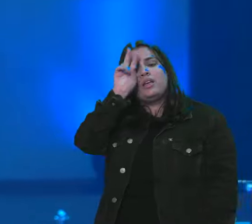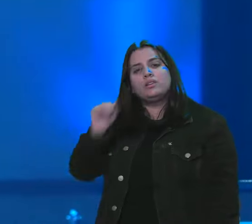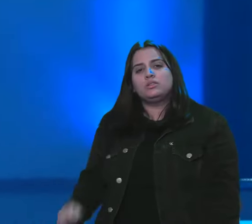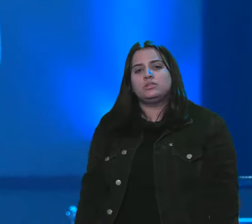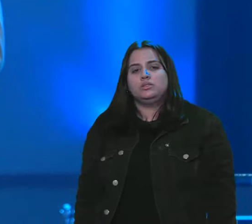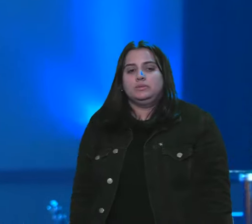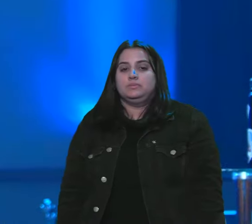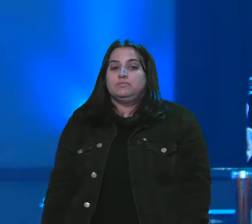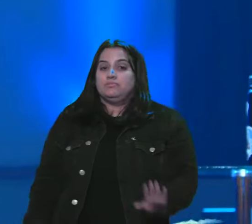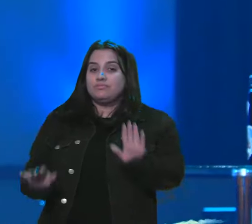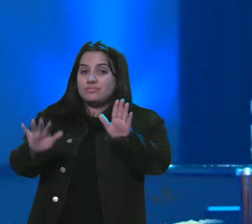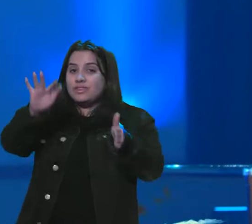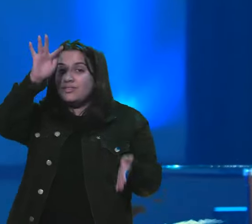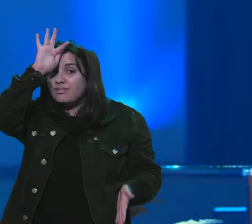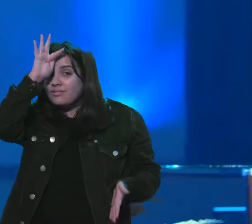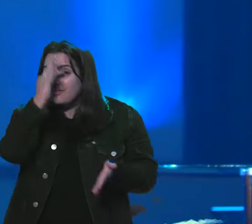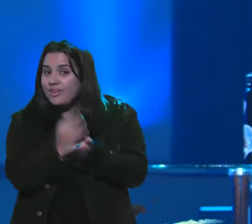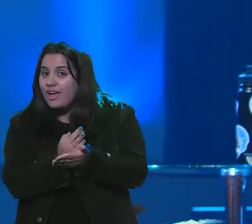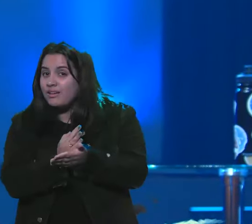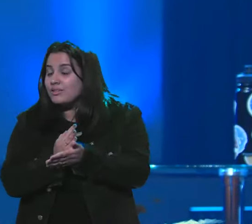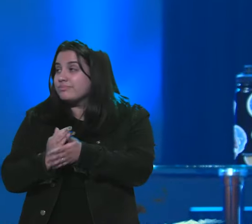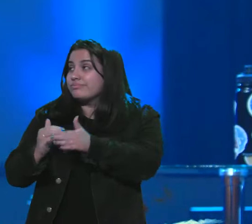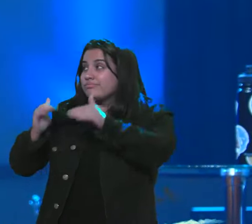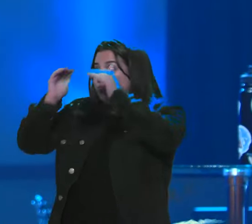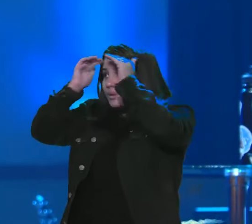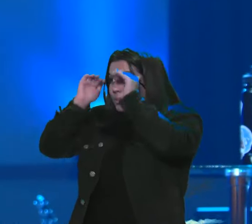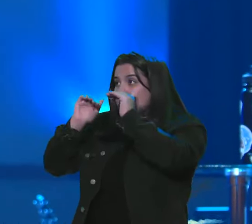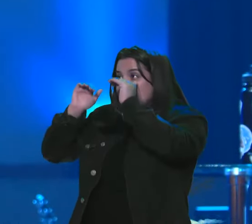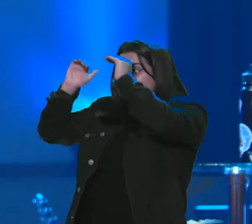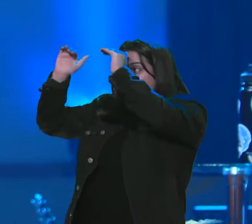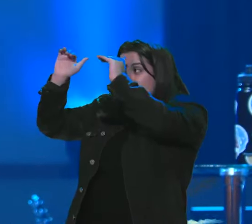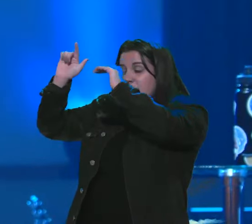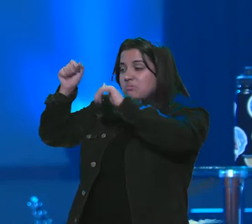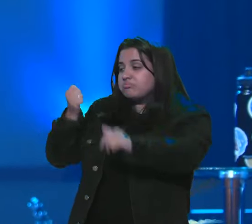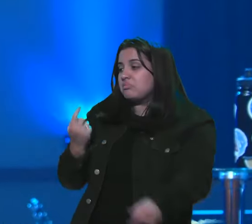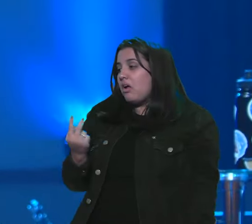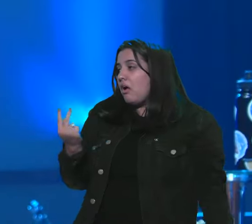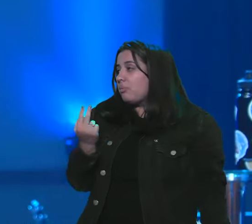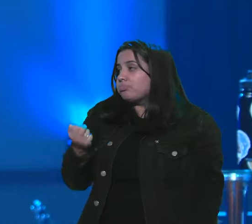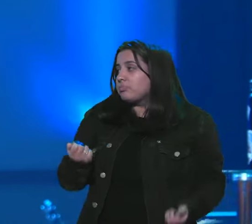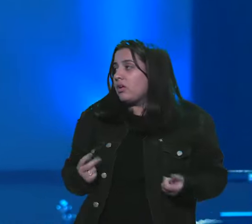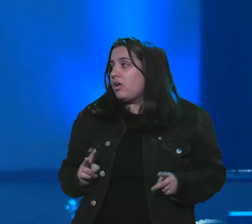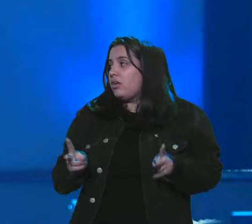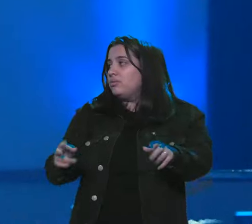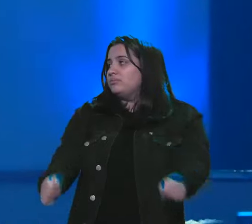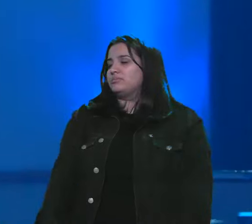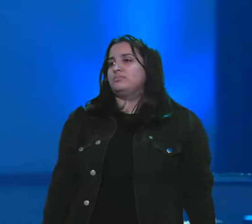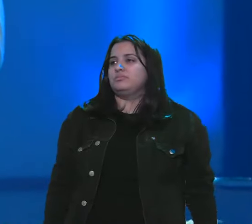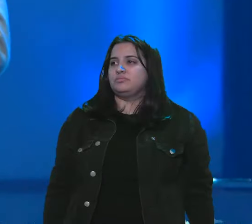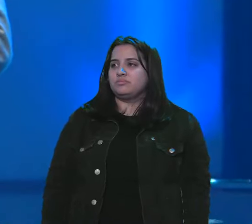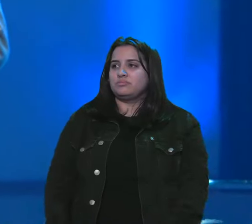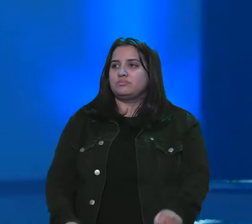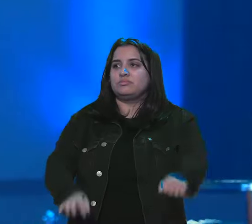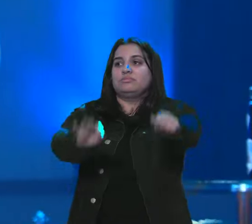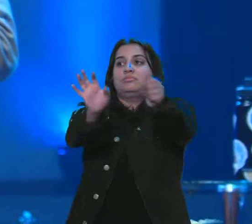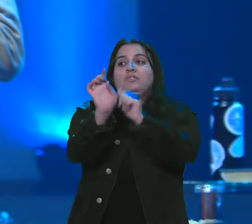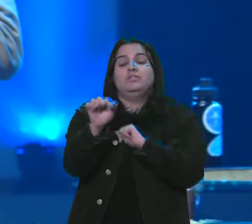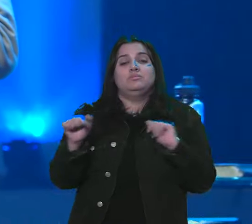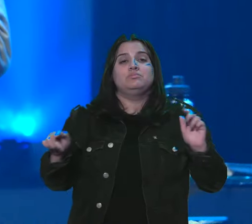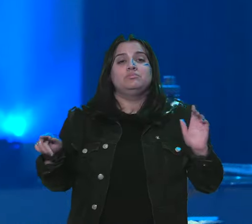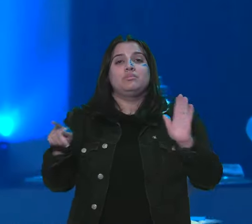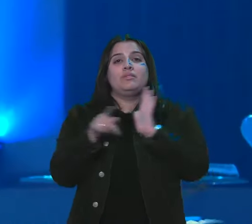A fé e a obediência à voz de Deus andam lado a lado. Não tem a ver com as obras, tem a ver